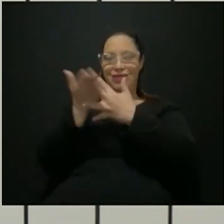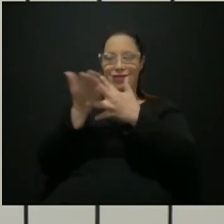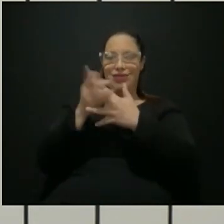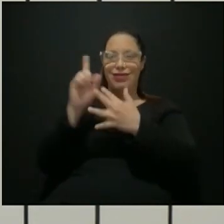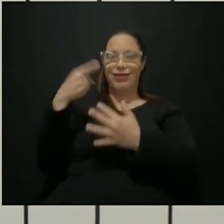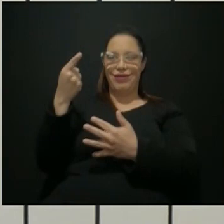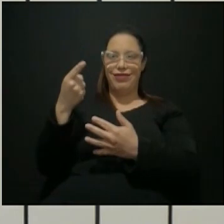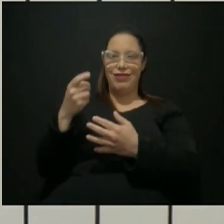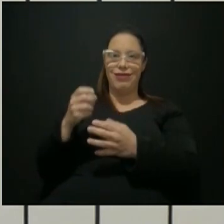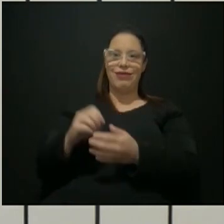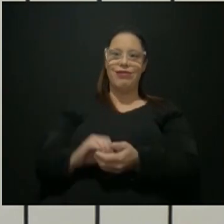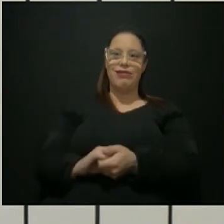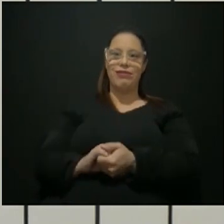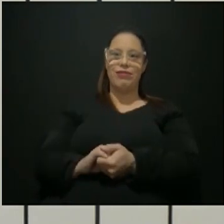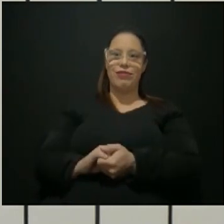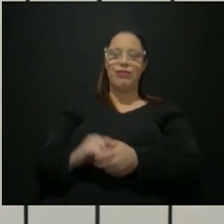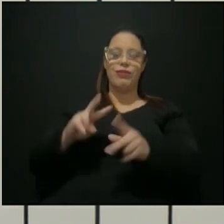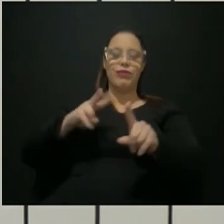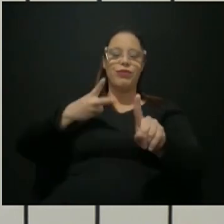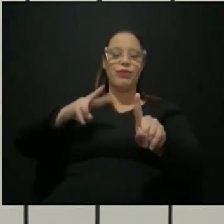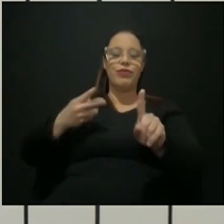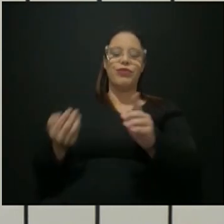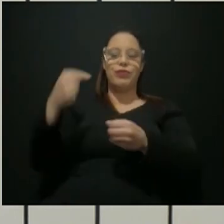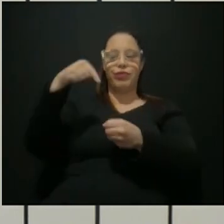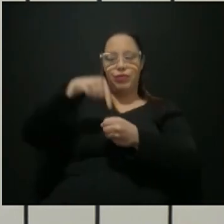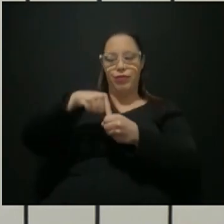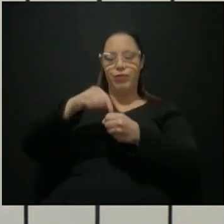Ponto de Vista está de volta.